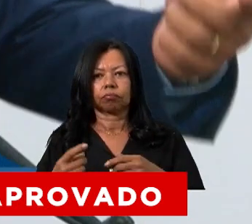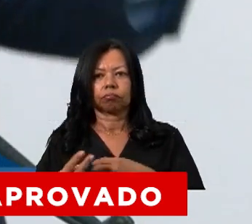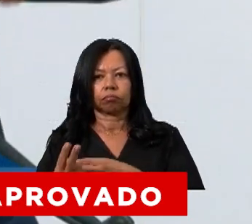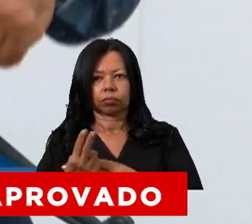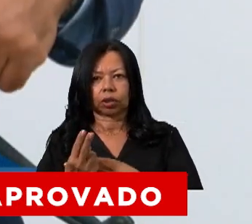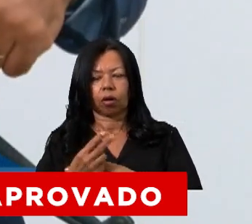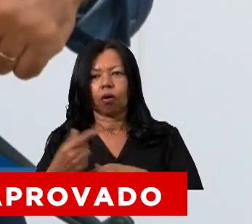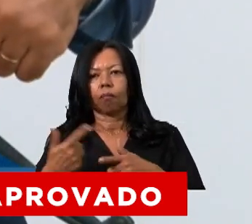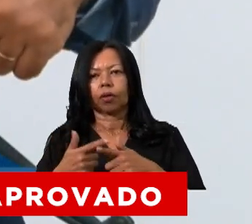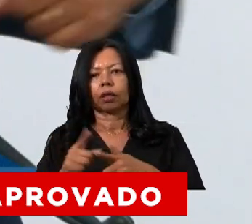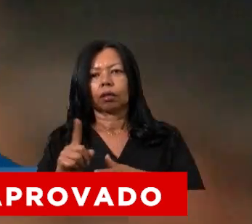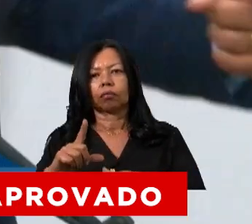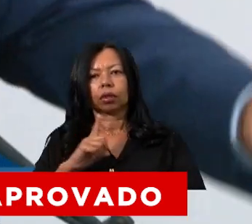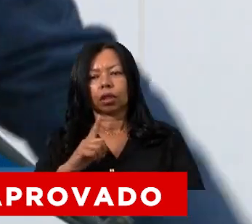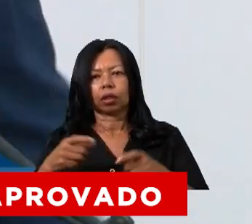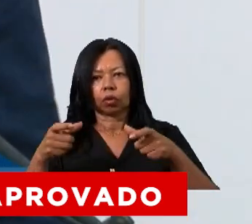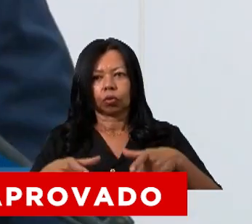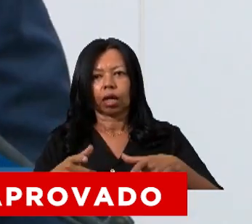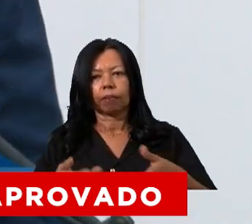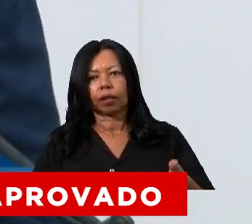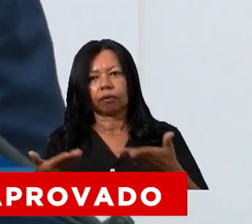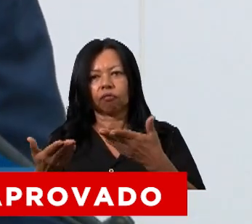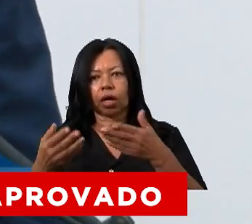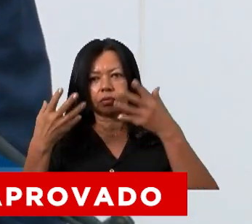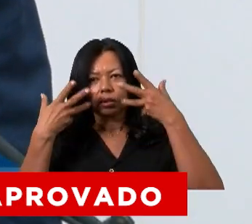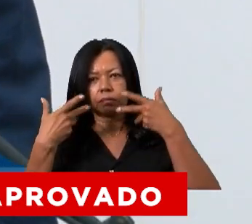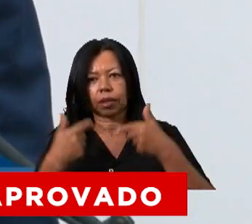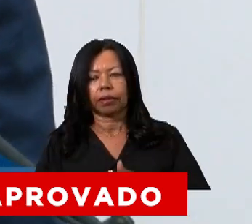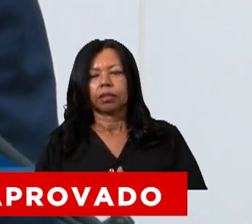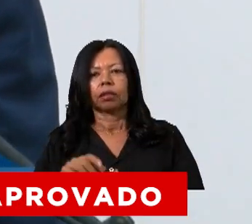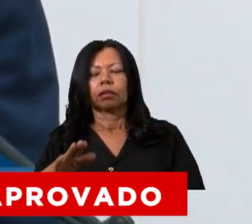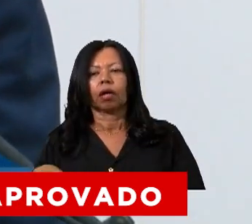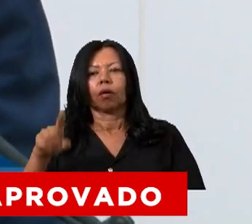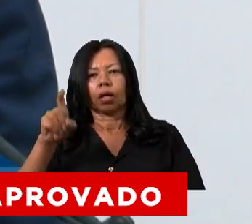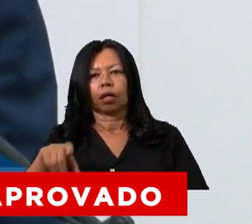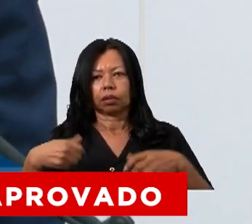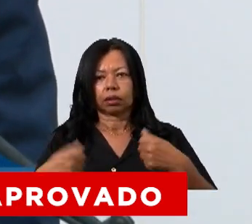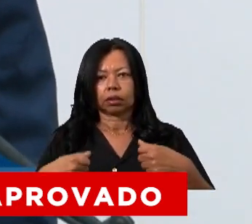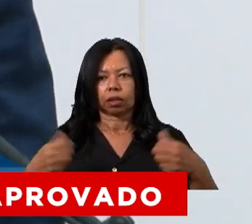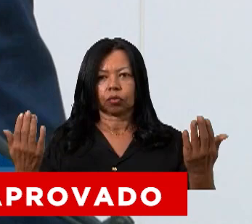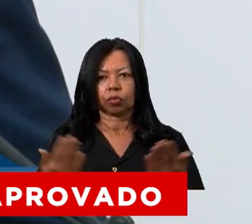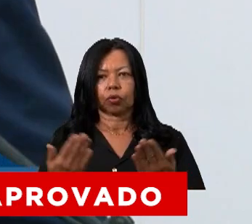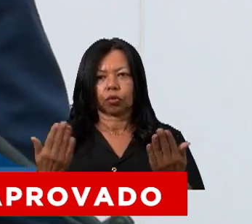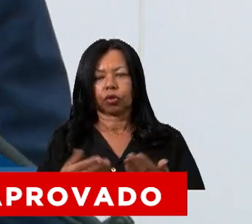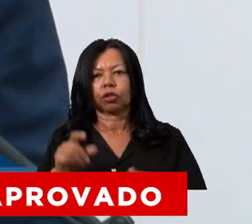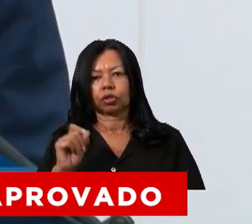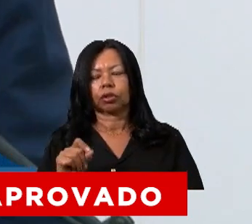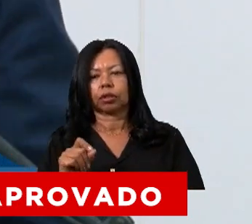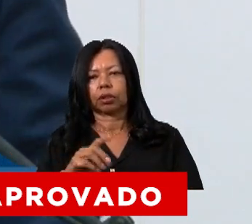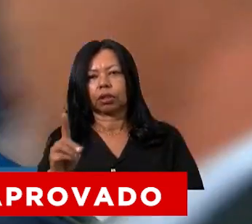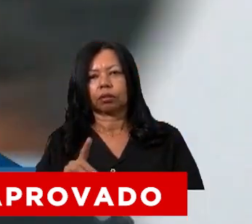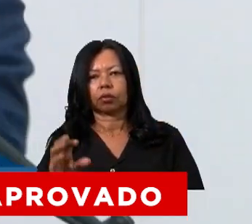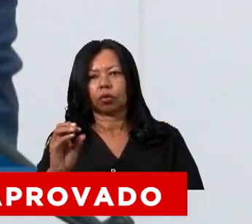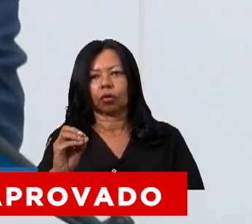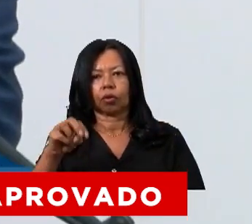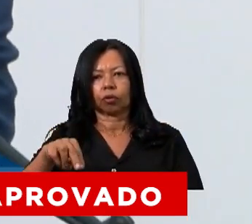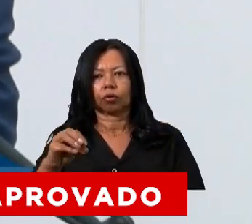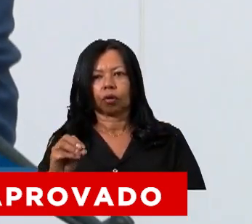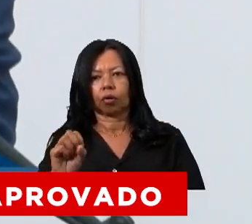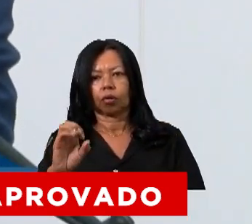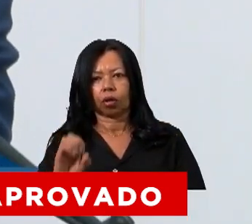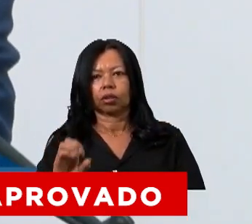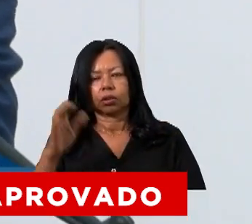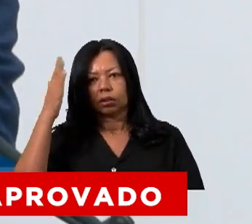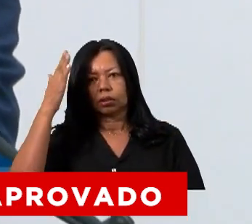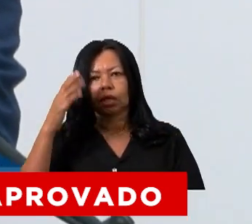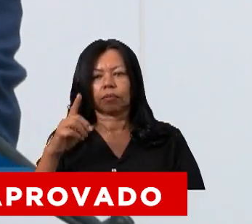melhoria, porque não tem lugar para levar os seus pets. Então, mais do que necessário, hoje a zoonose, a gente sabe a dificuldade hoje